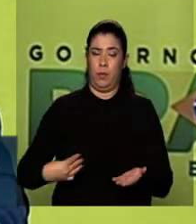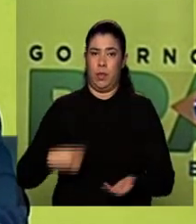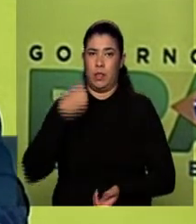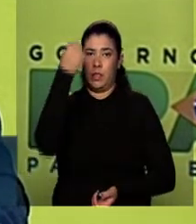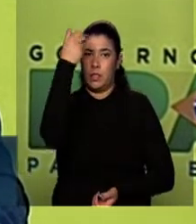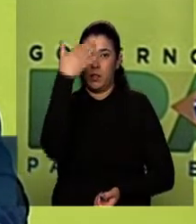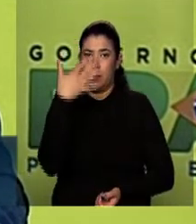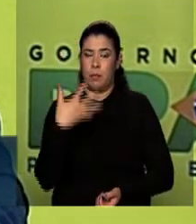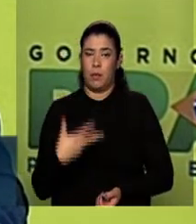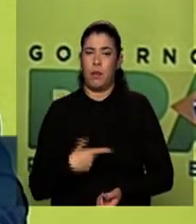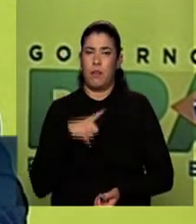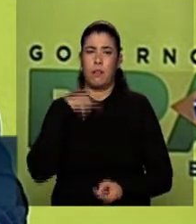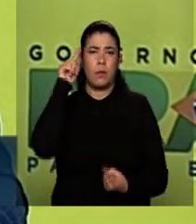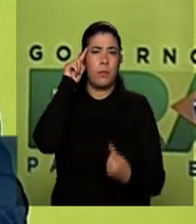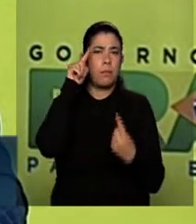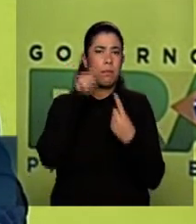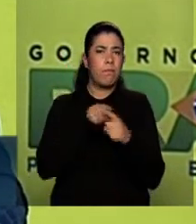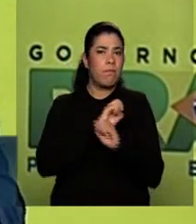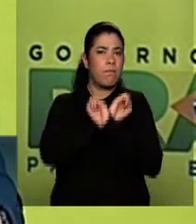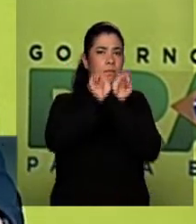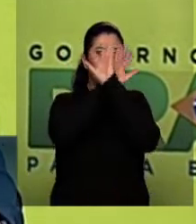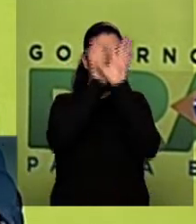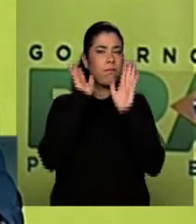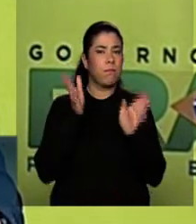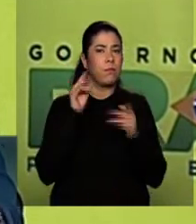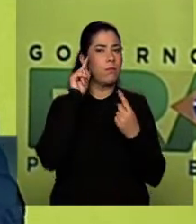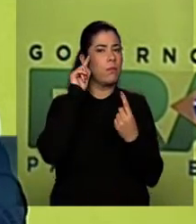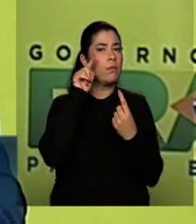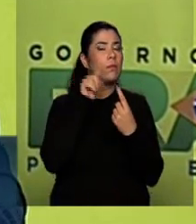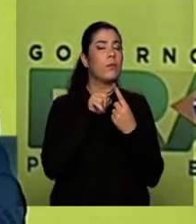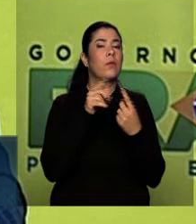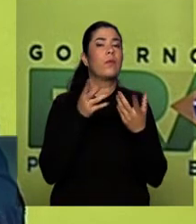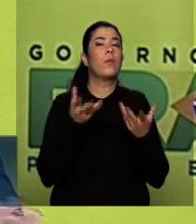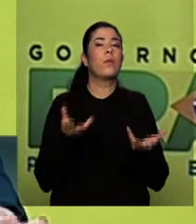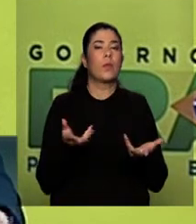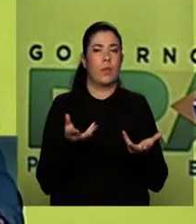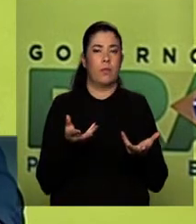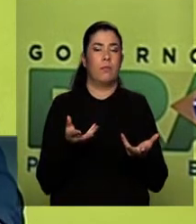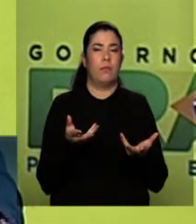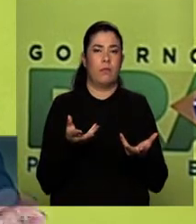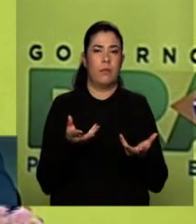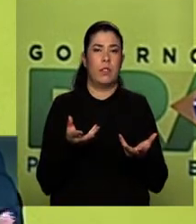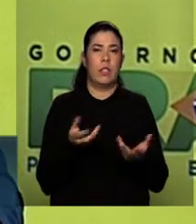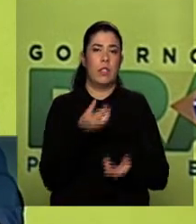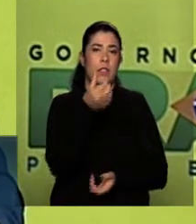muito claras para esse programa, né? A gente tem uma meta de alcançar